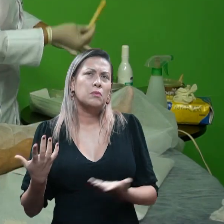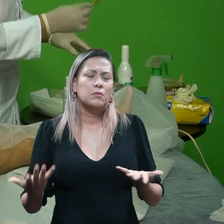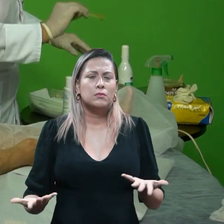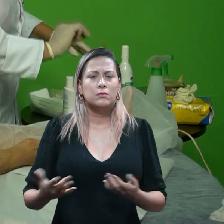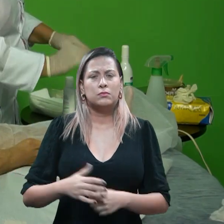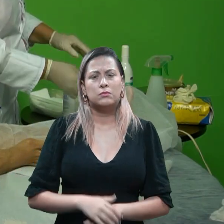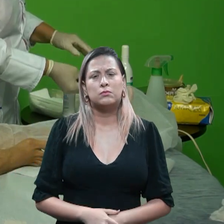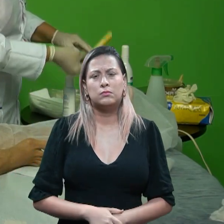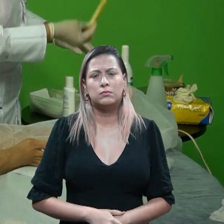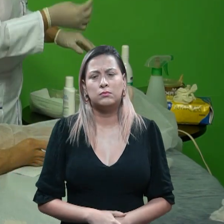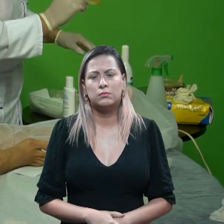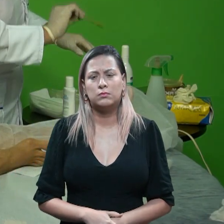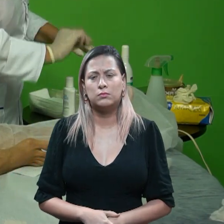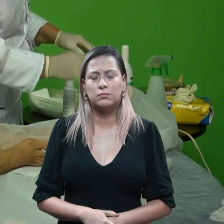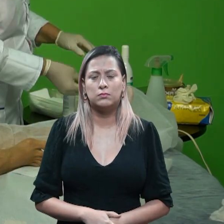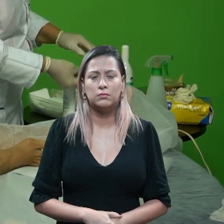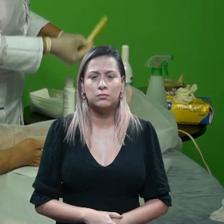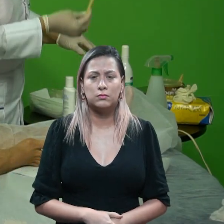assim, poxa,